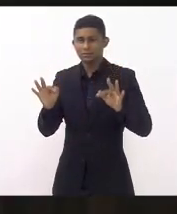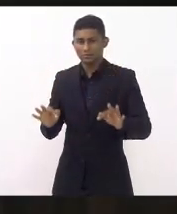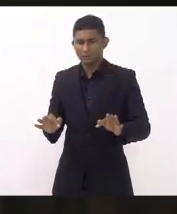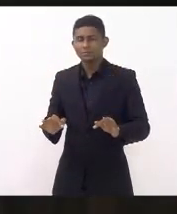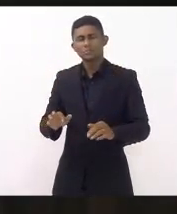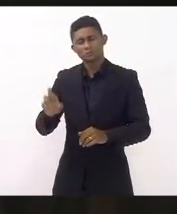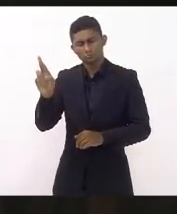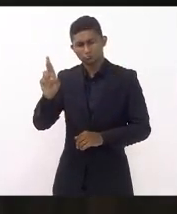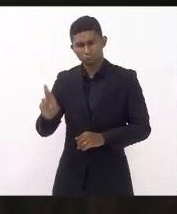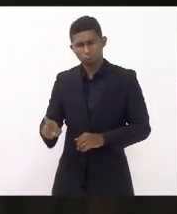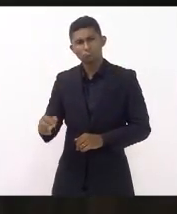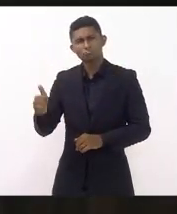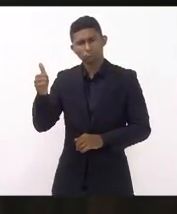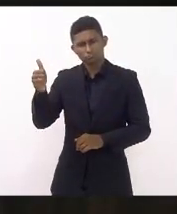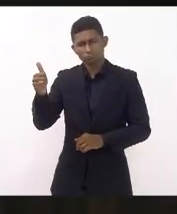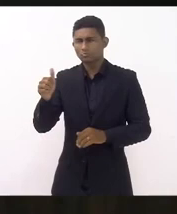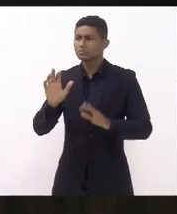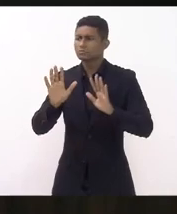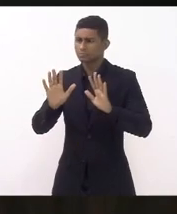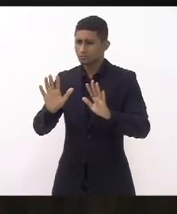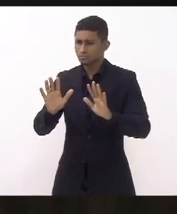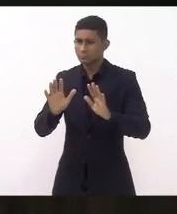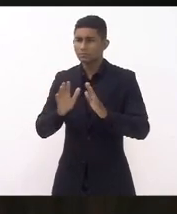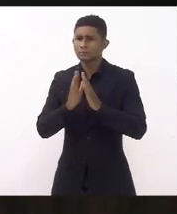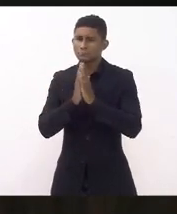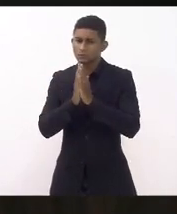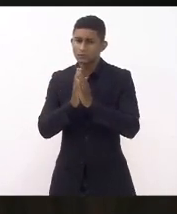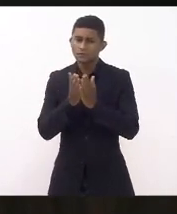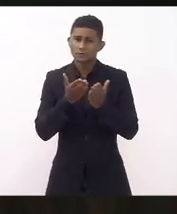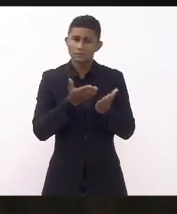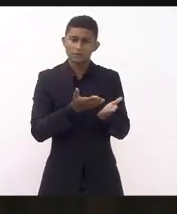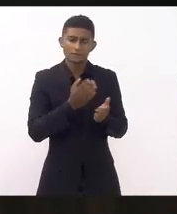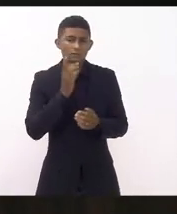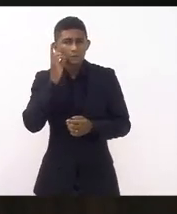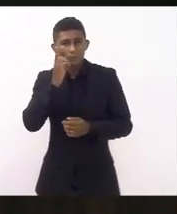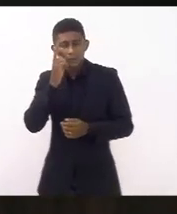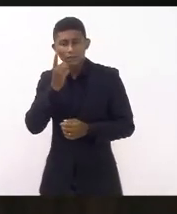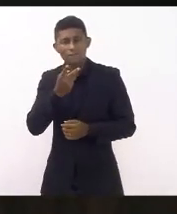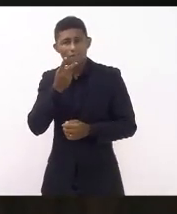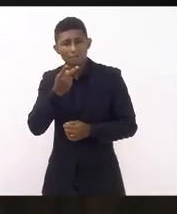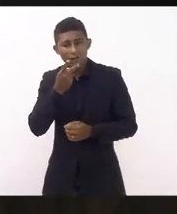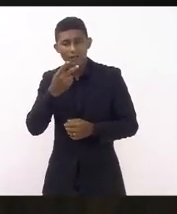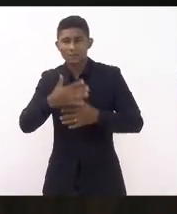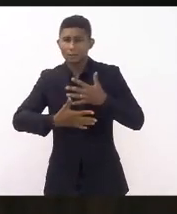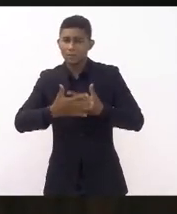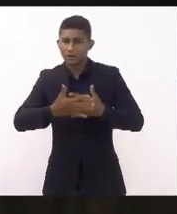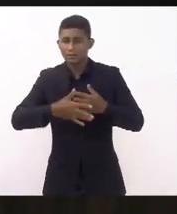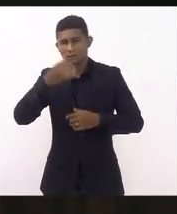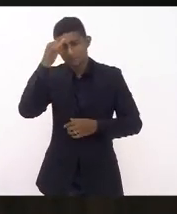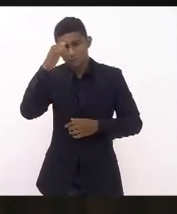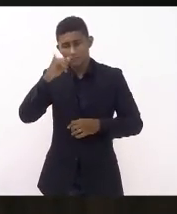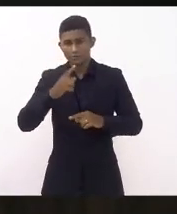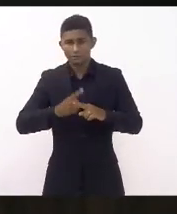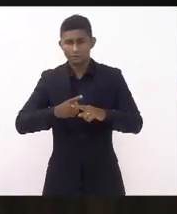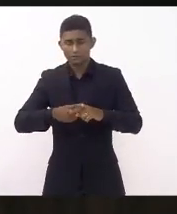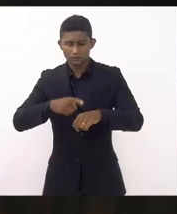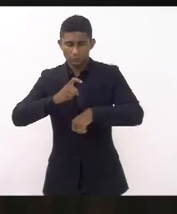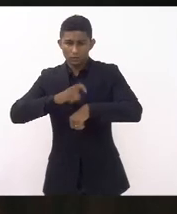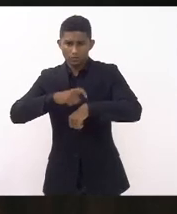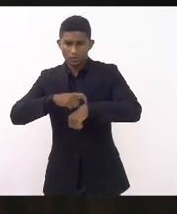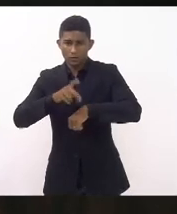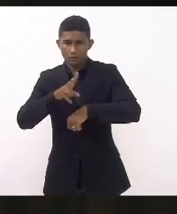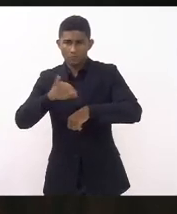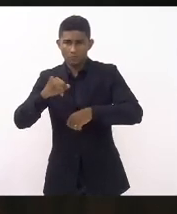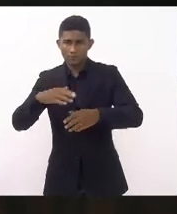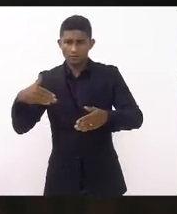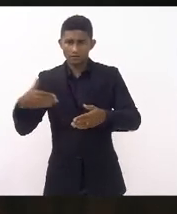razão, Mas é só para garantir a fala da deputada aqui, porque o horário regimental vai